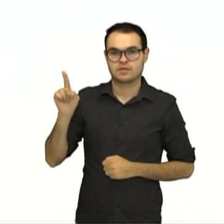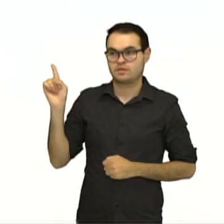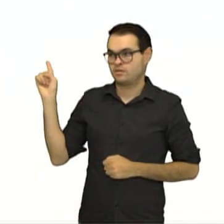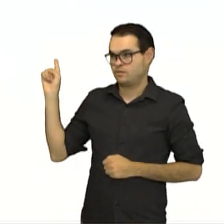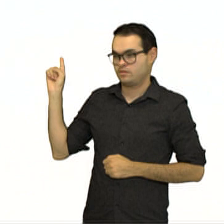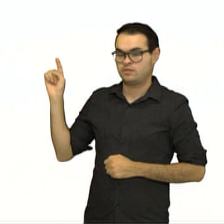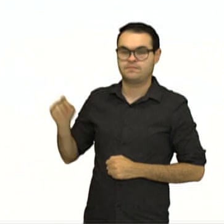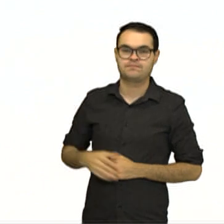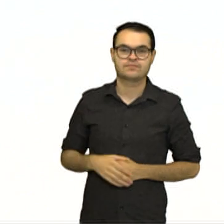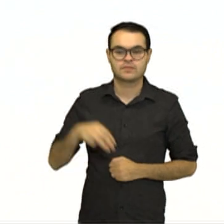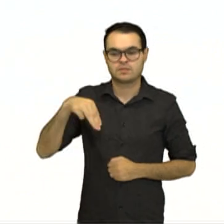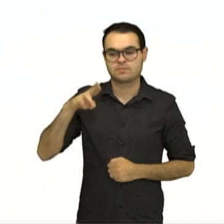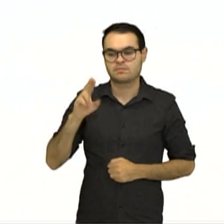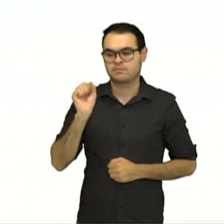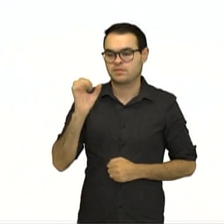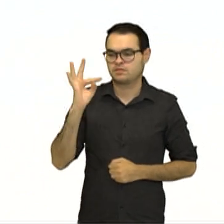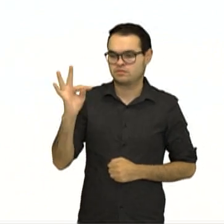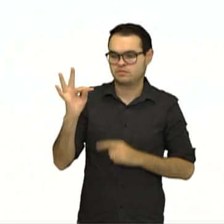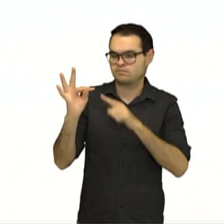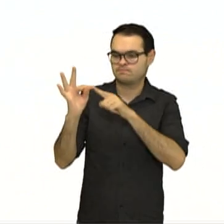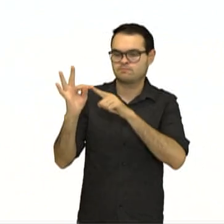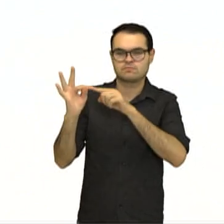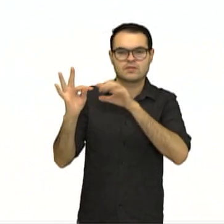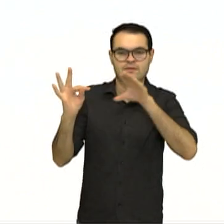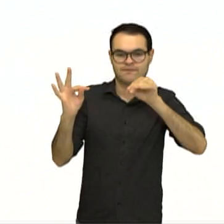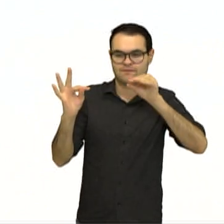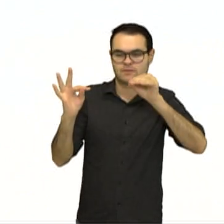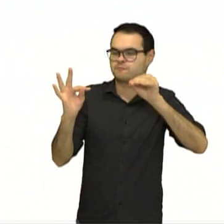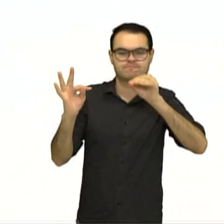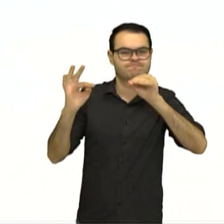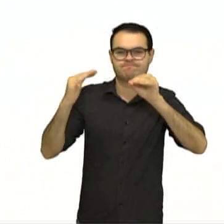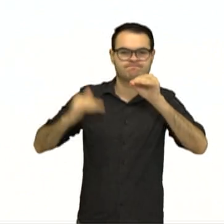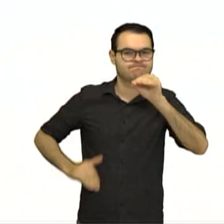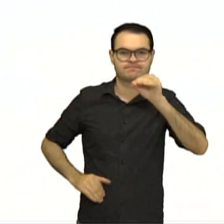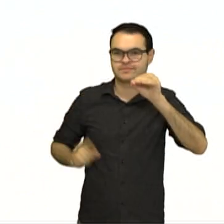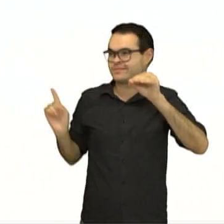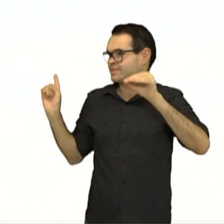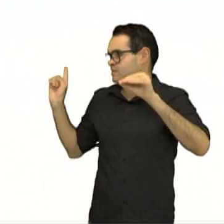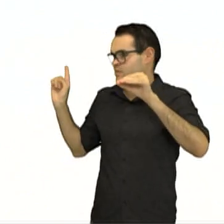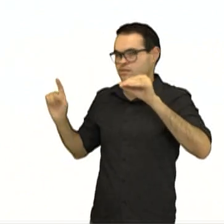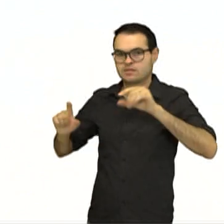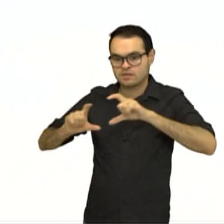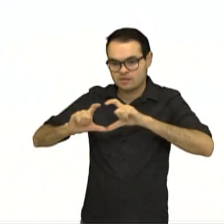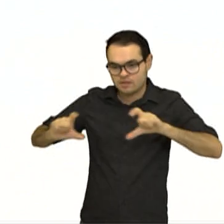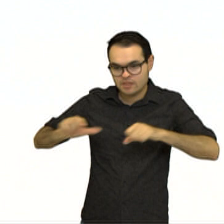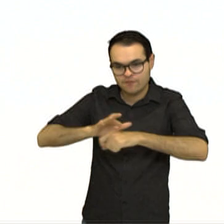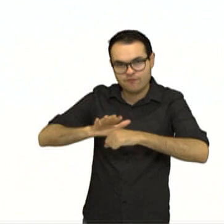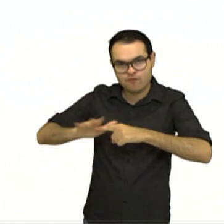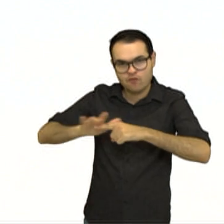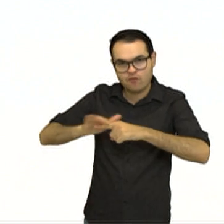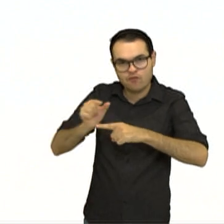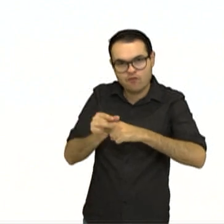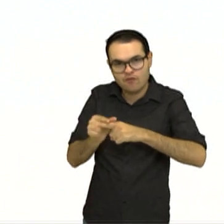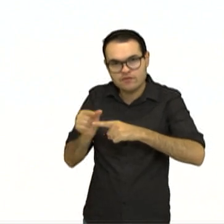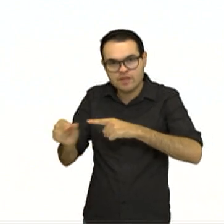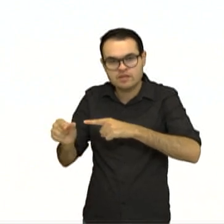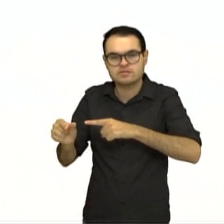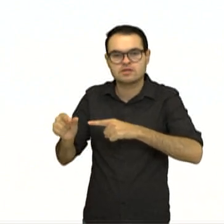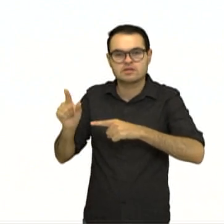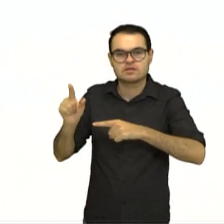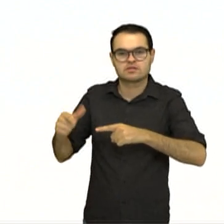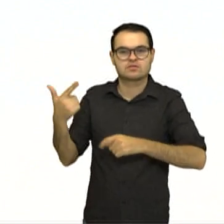deste verbo, tá? Se a gente reparar aqui na transcrição fonética, você pode observar que nós não temos o símbolo